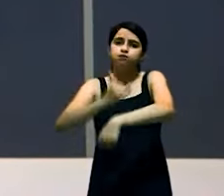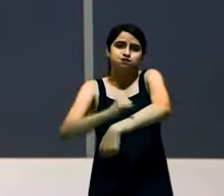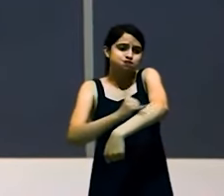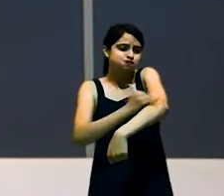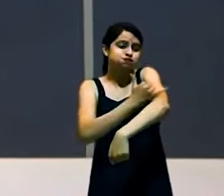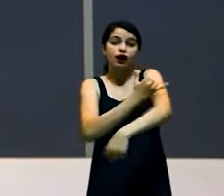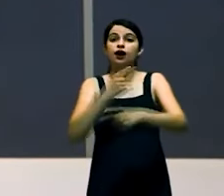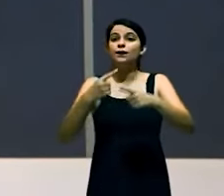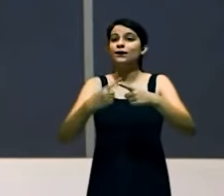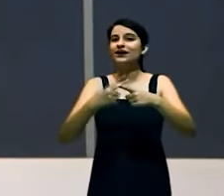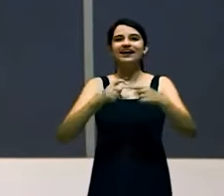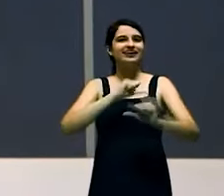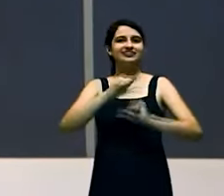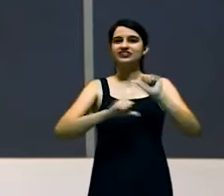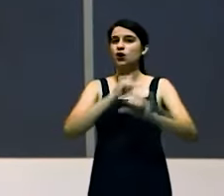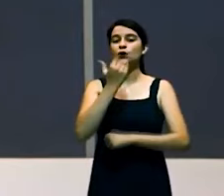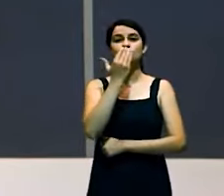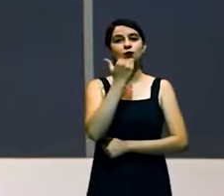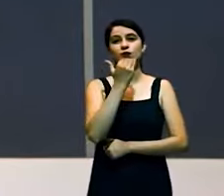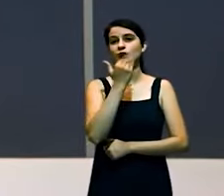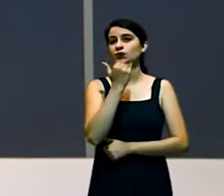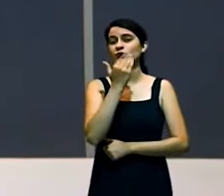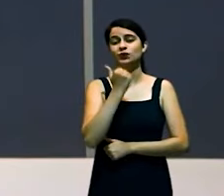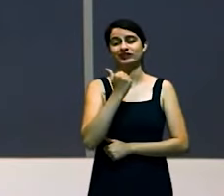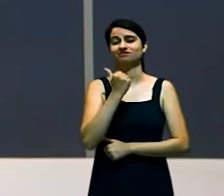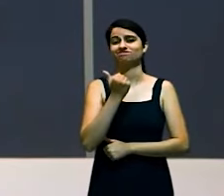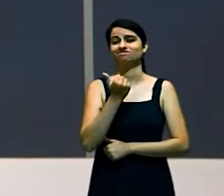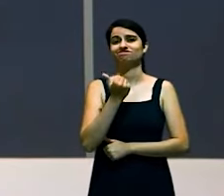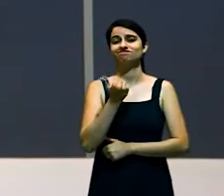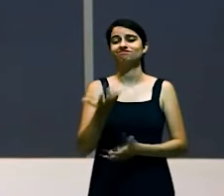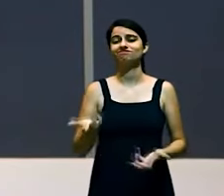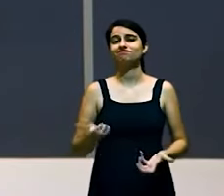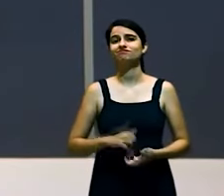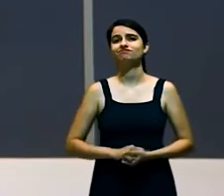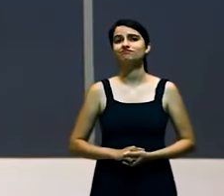O resultado não estava esperado. Por quê? Porque eu não mudei.